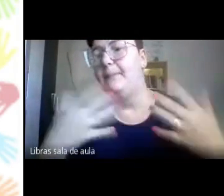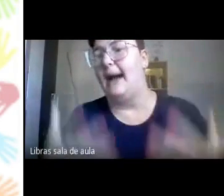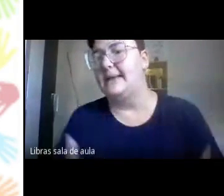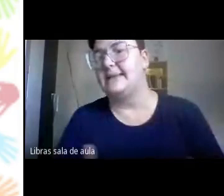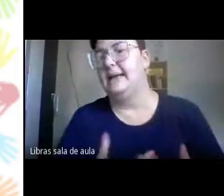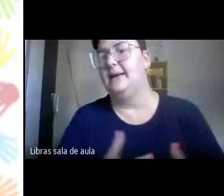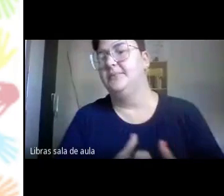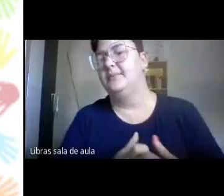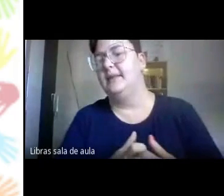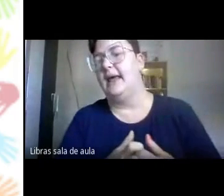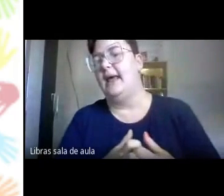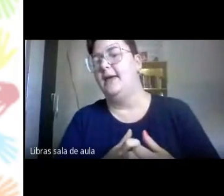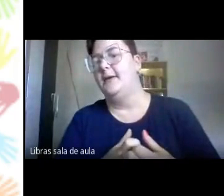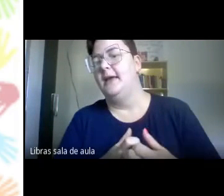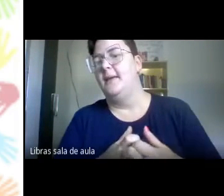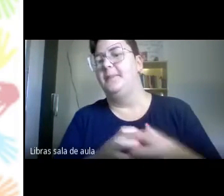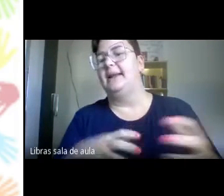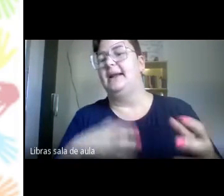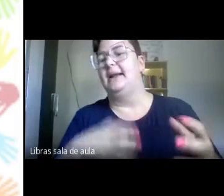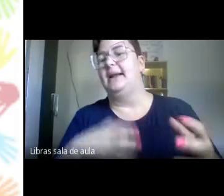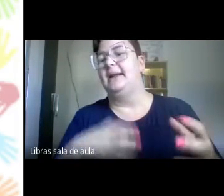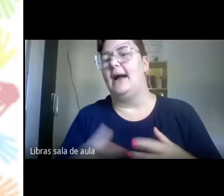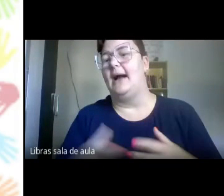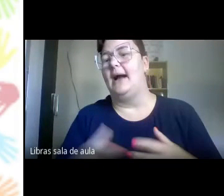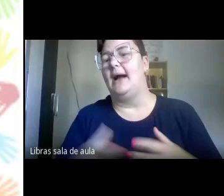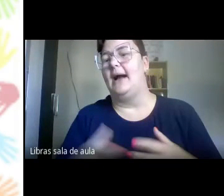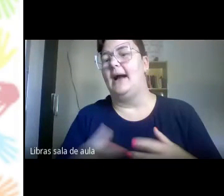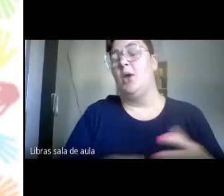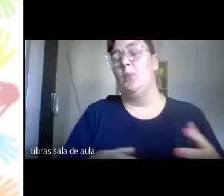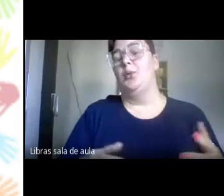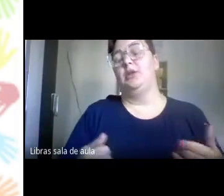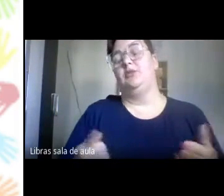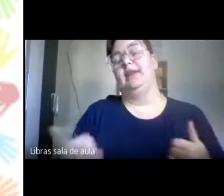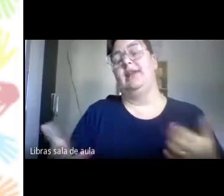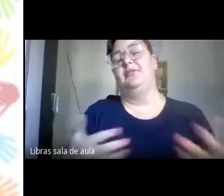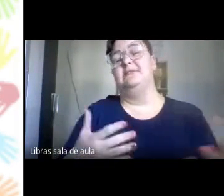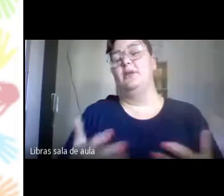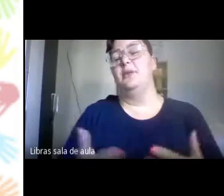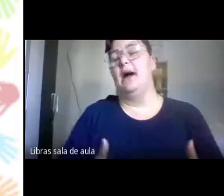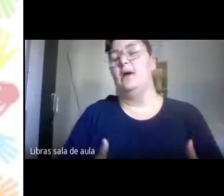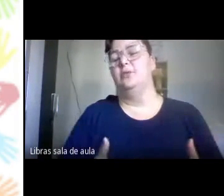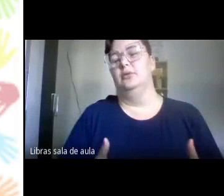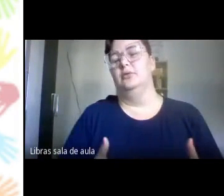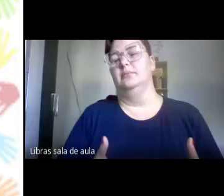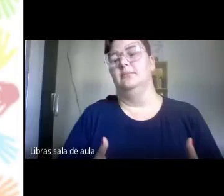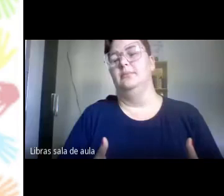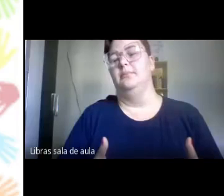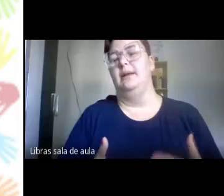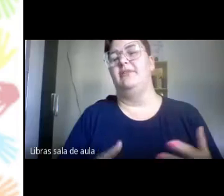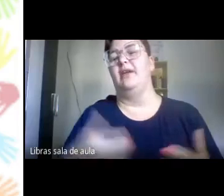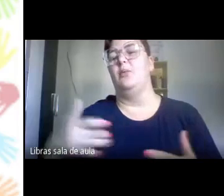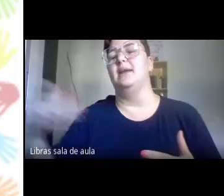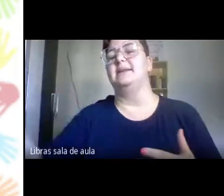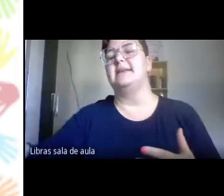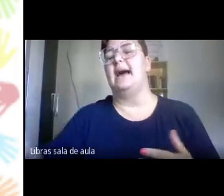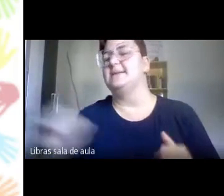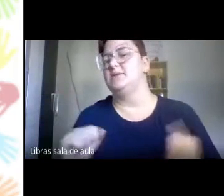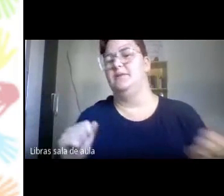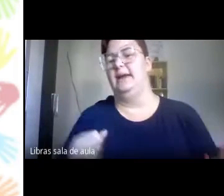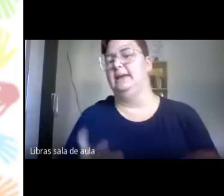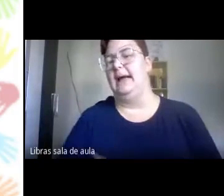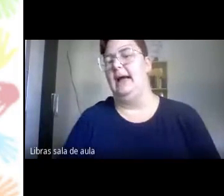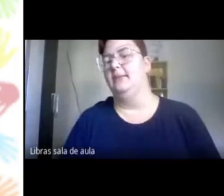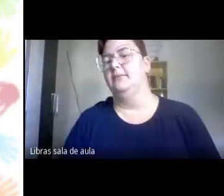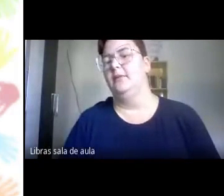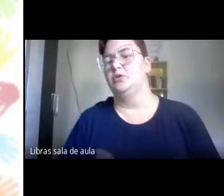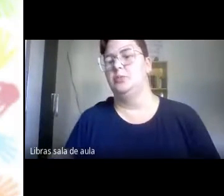a Bhaskara, né? Para trabalhar com eles ali, porque tu vai ter que fazer um cálculo para ver quantas casas tu